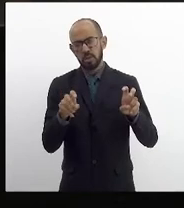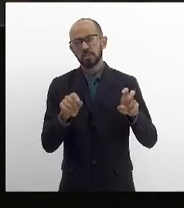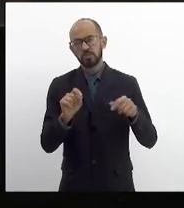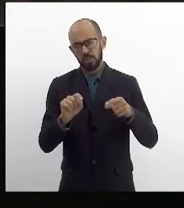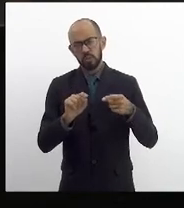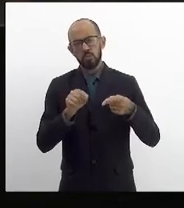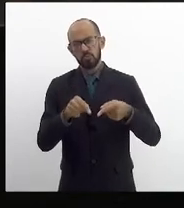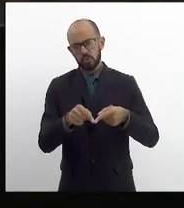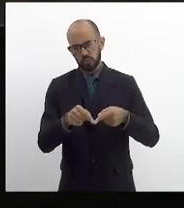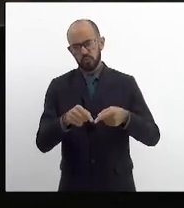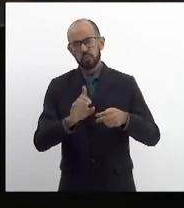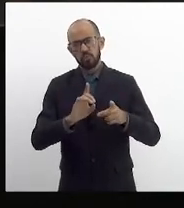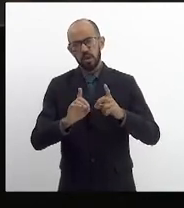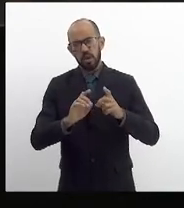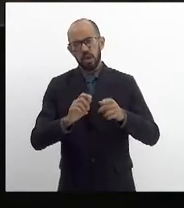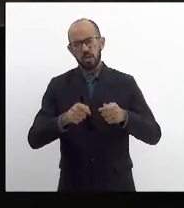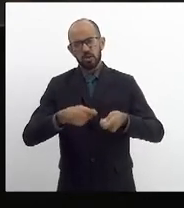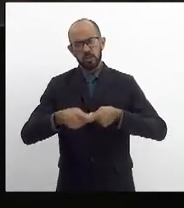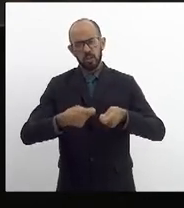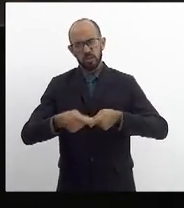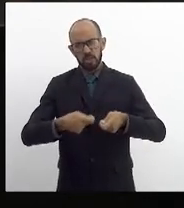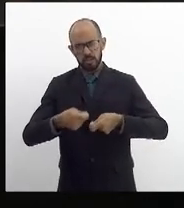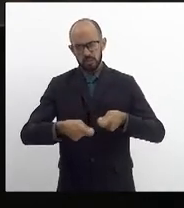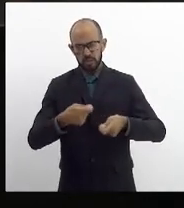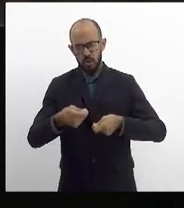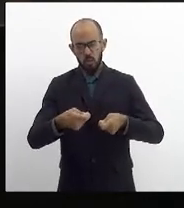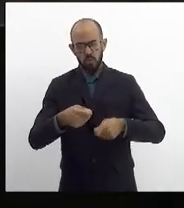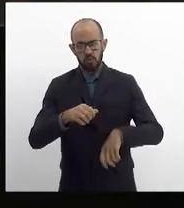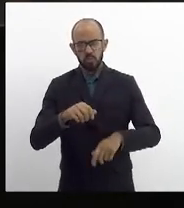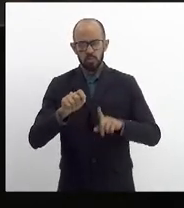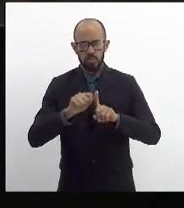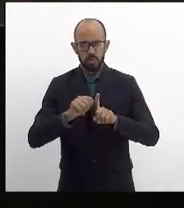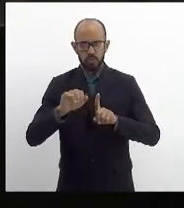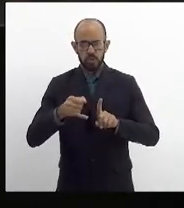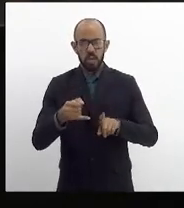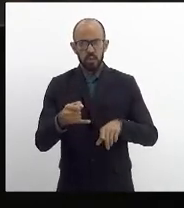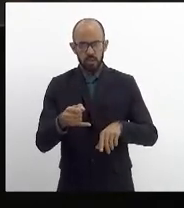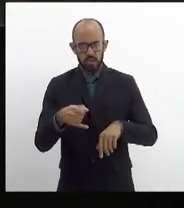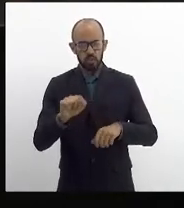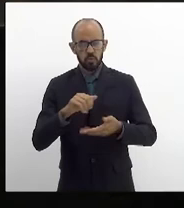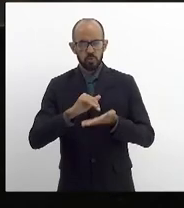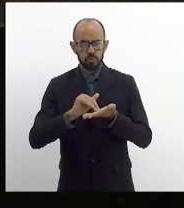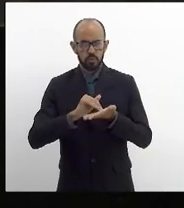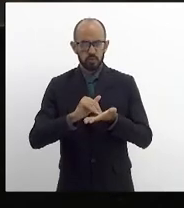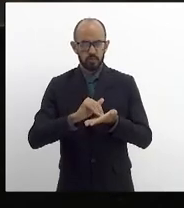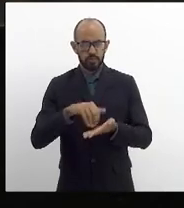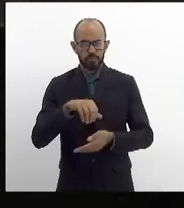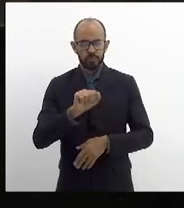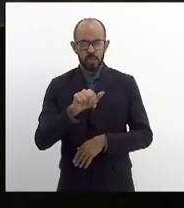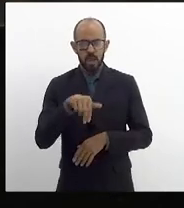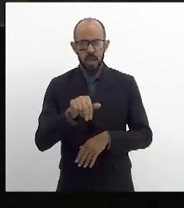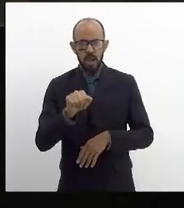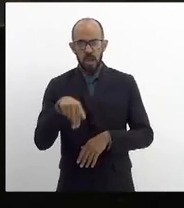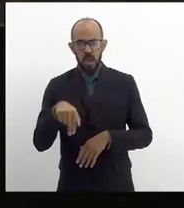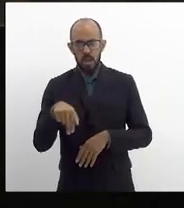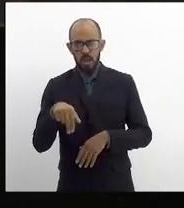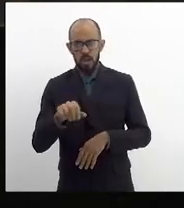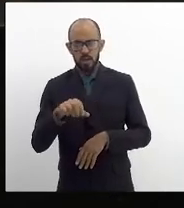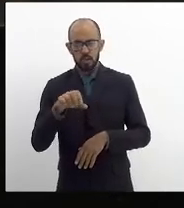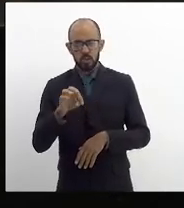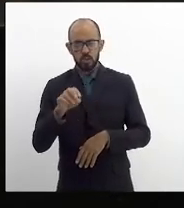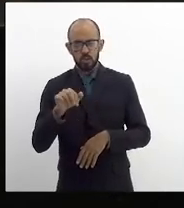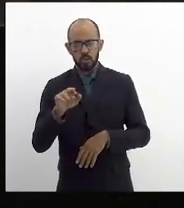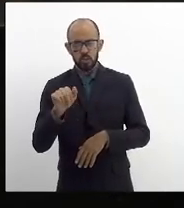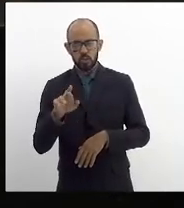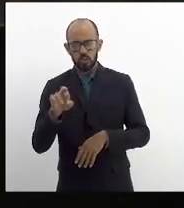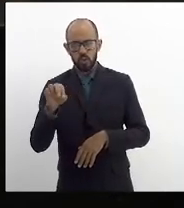objeto de uma negociação que se daria ainda no mês de janeiro com o então secretário Alan turnowski o governo do estado